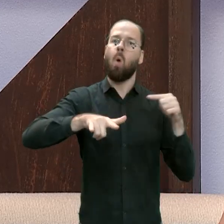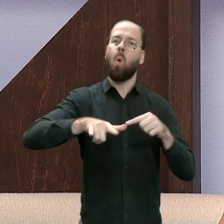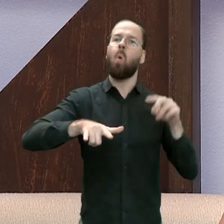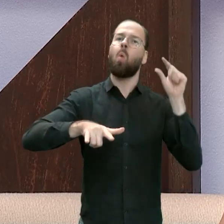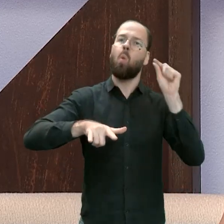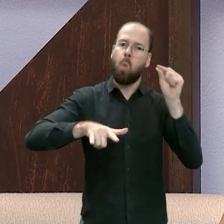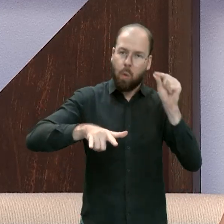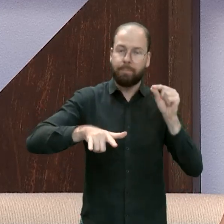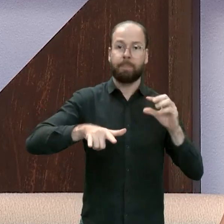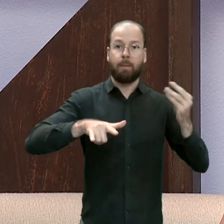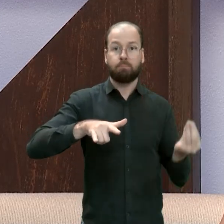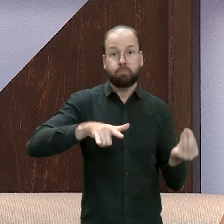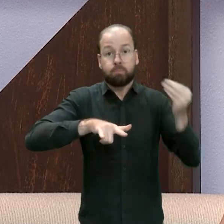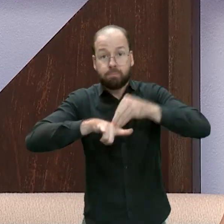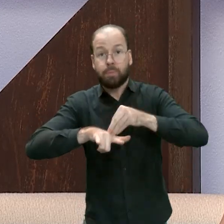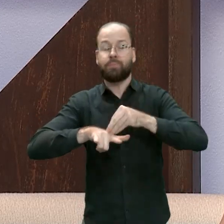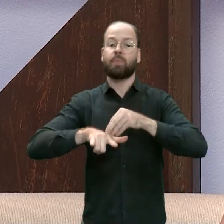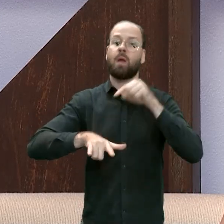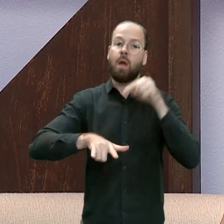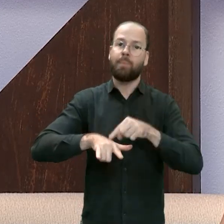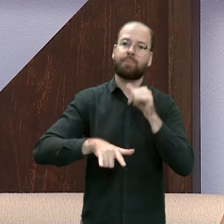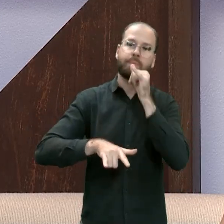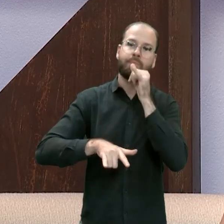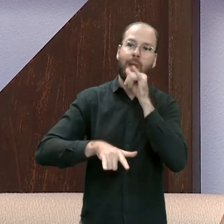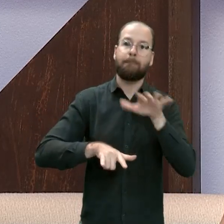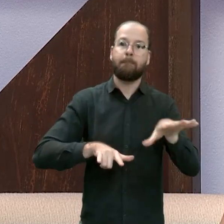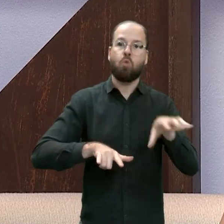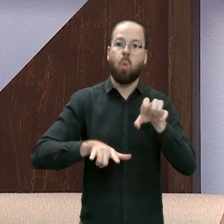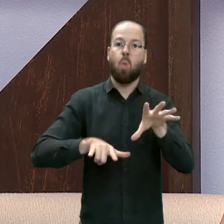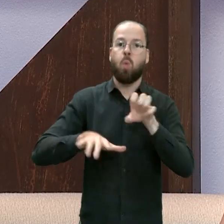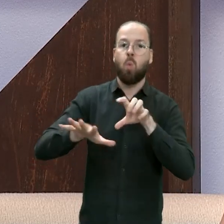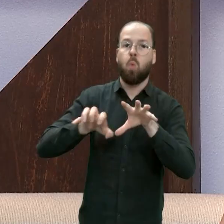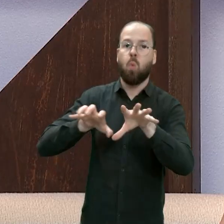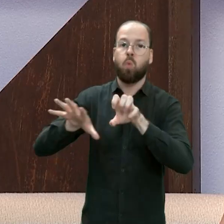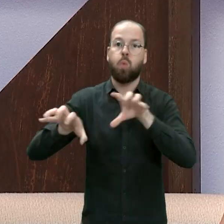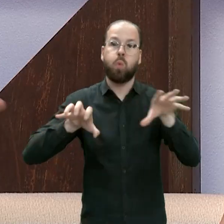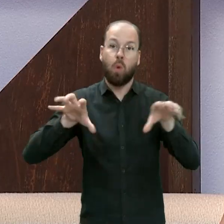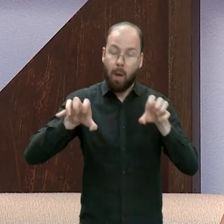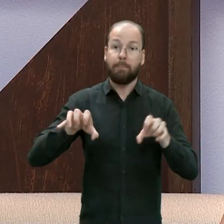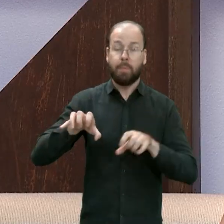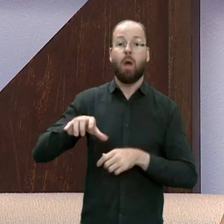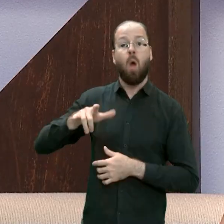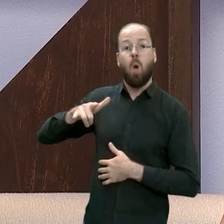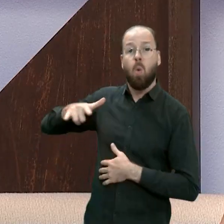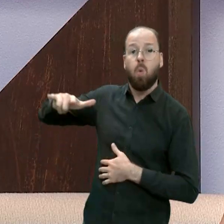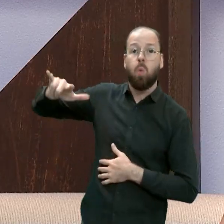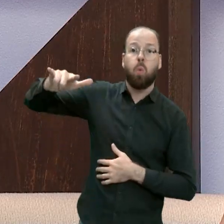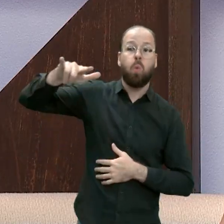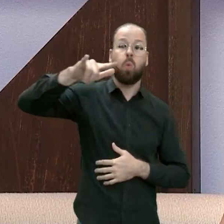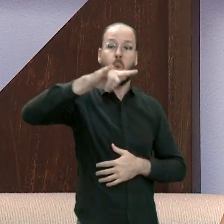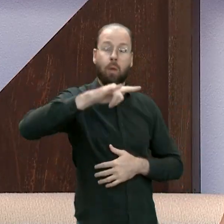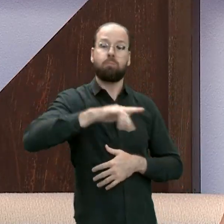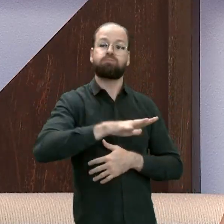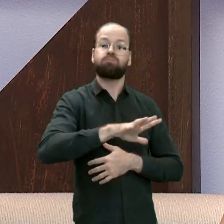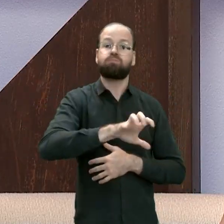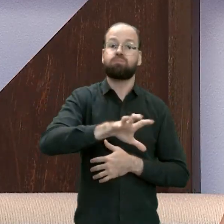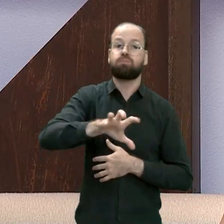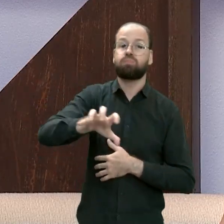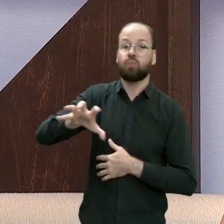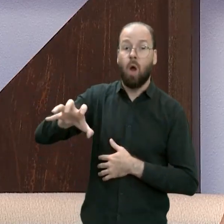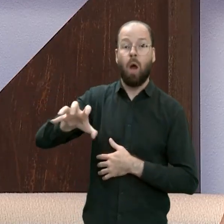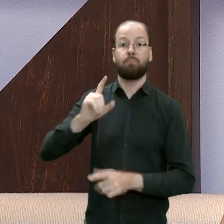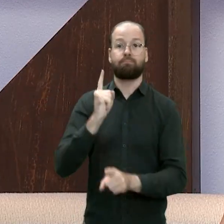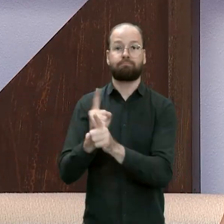né, dispositivos analíticos como sensores para sobrevoar áreas, para monitorar, na verdade,